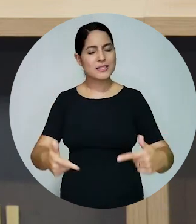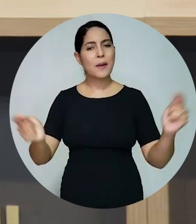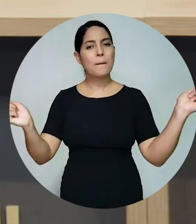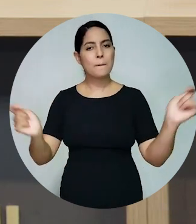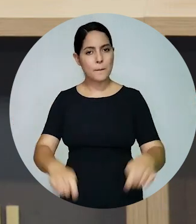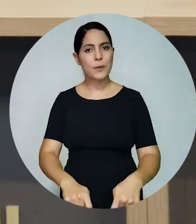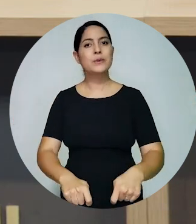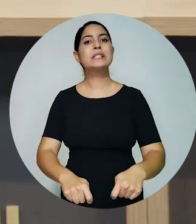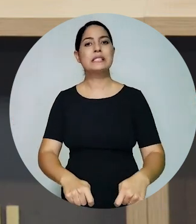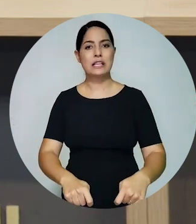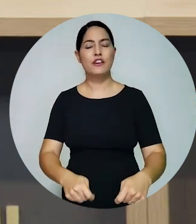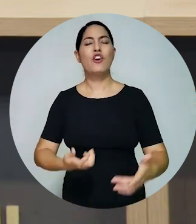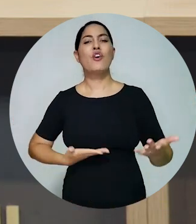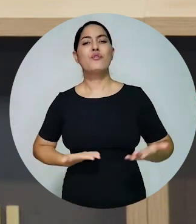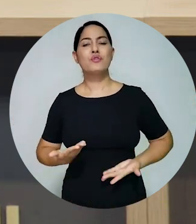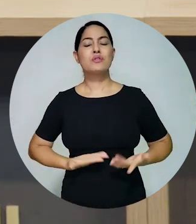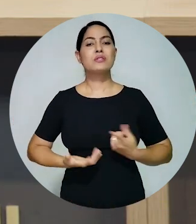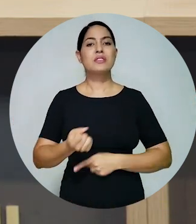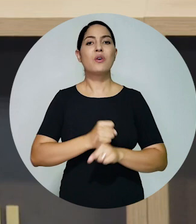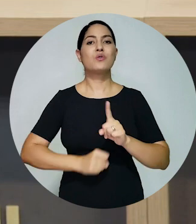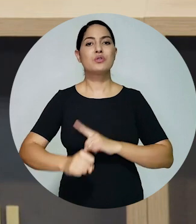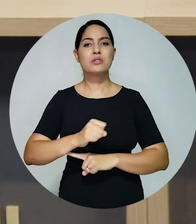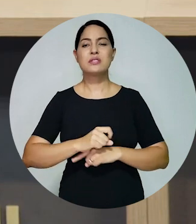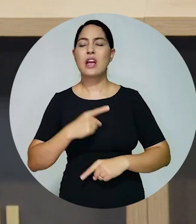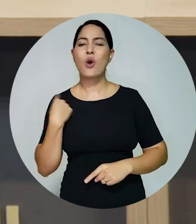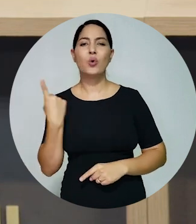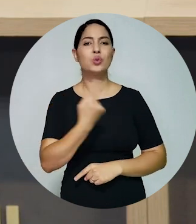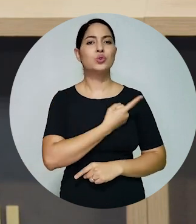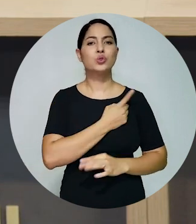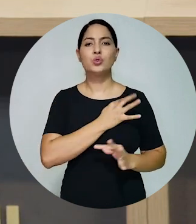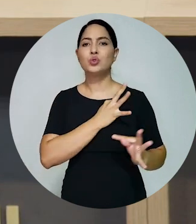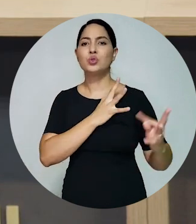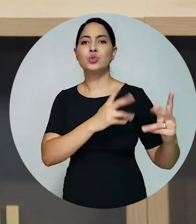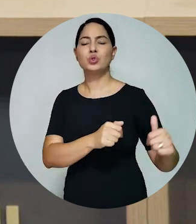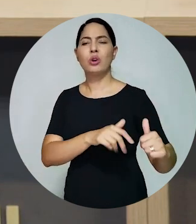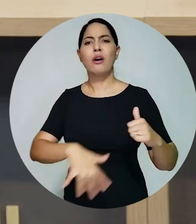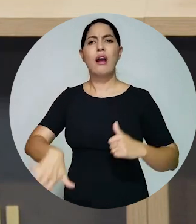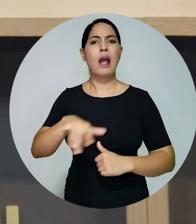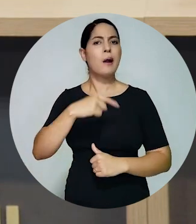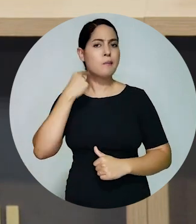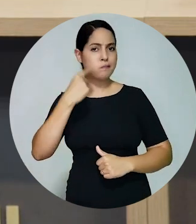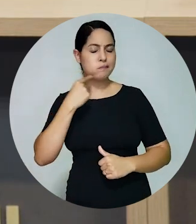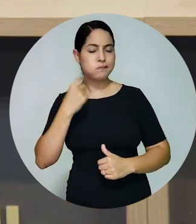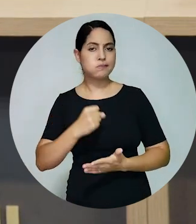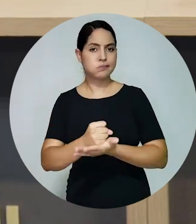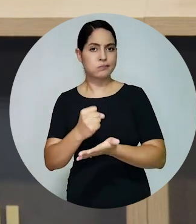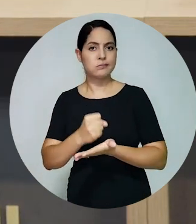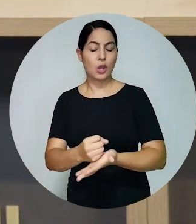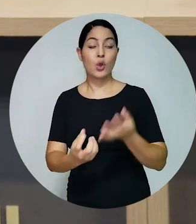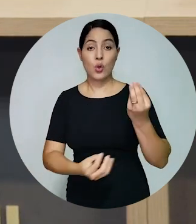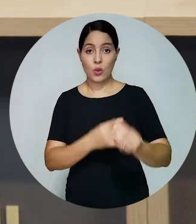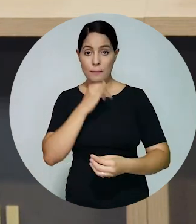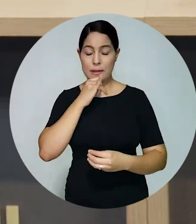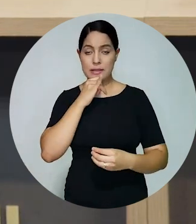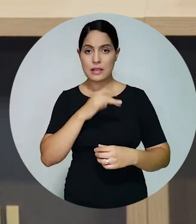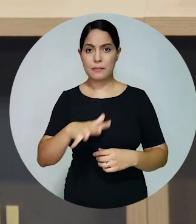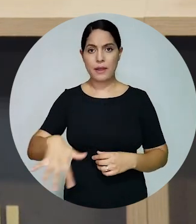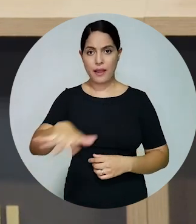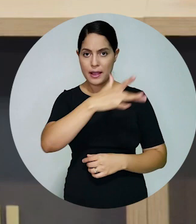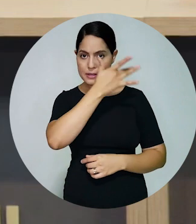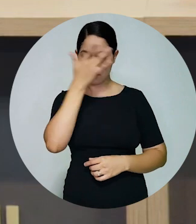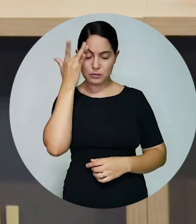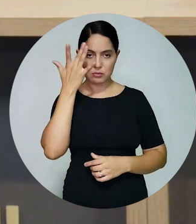para que a gente possa contribuir e exercer essa função social de todos nós, principalmente na advocacia, que é tentar